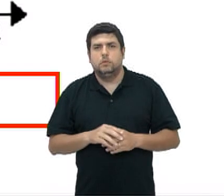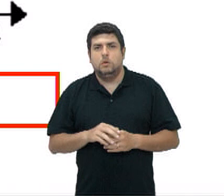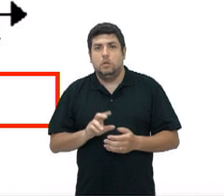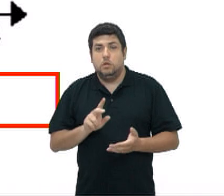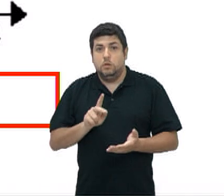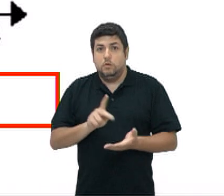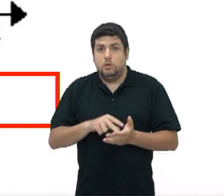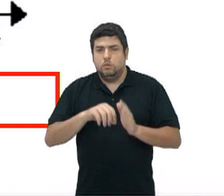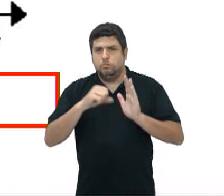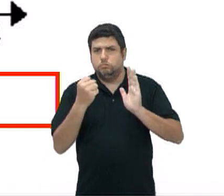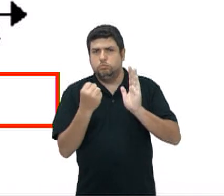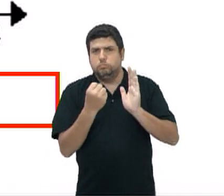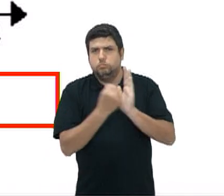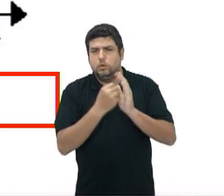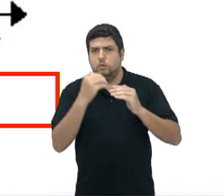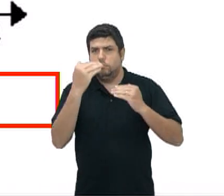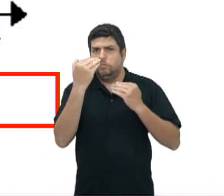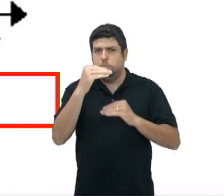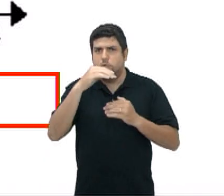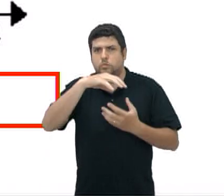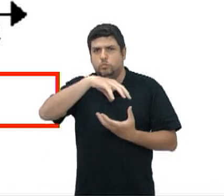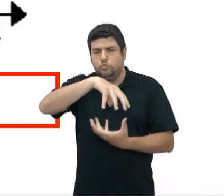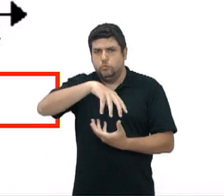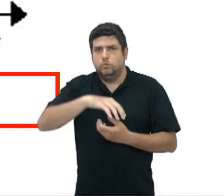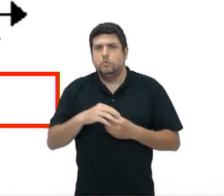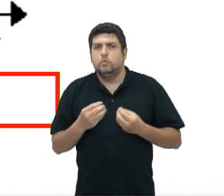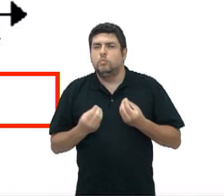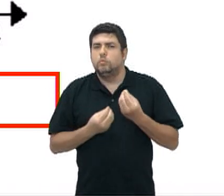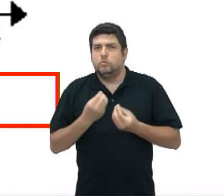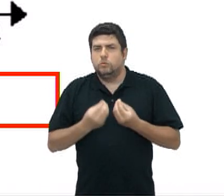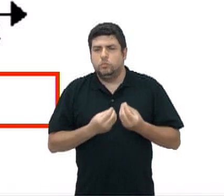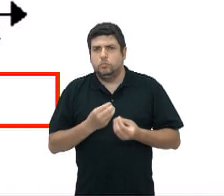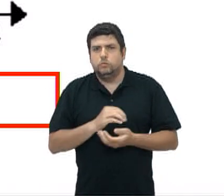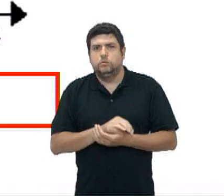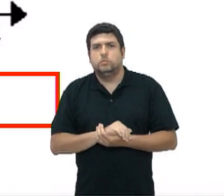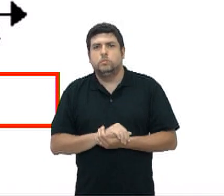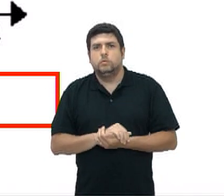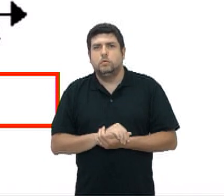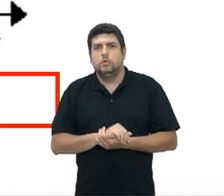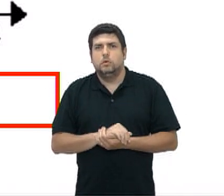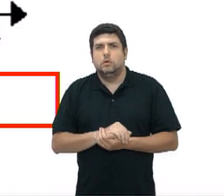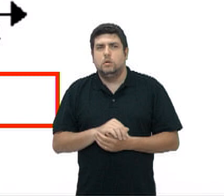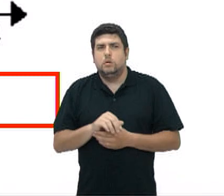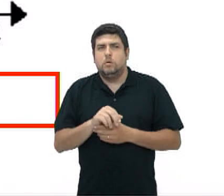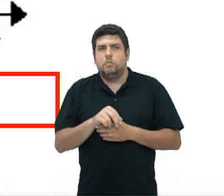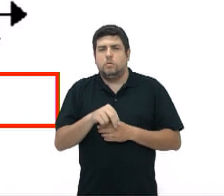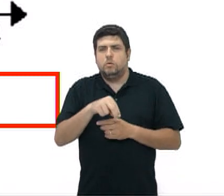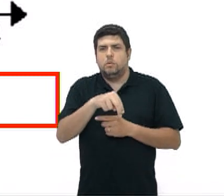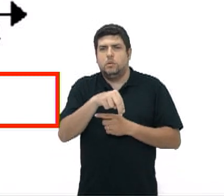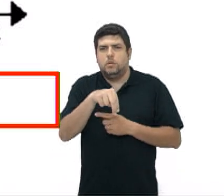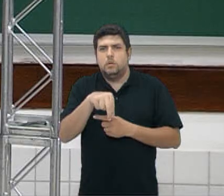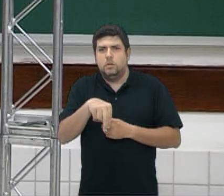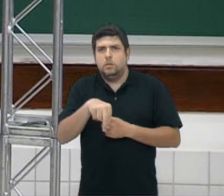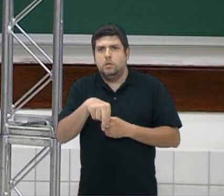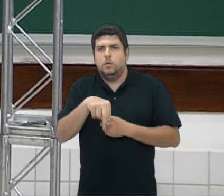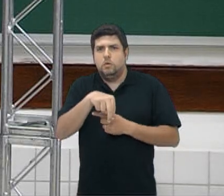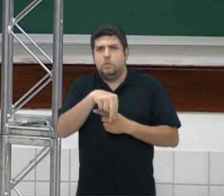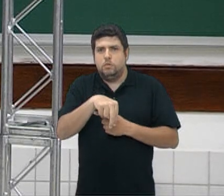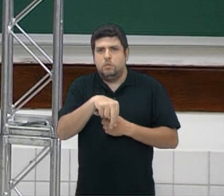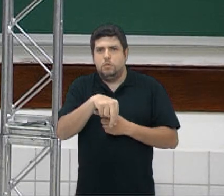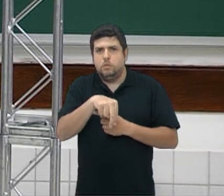oficial, Newton, por causa a força medida em Newton, e o tempo medido em